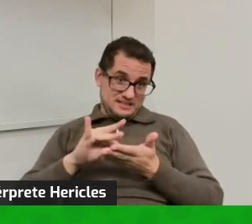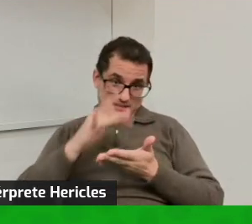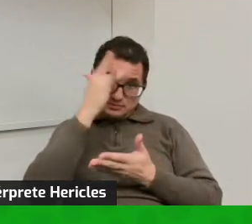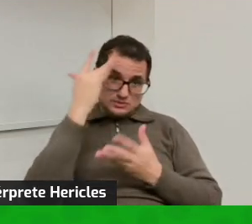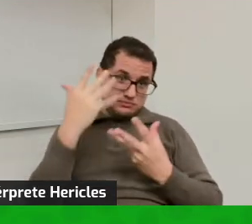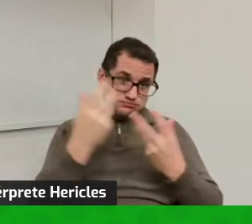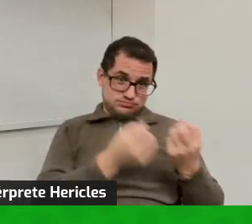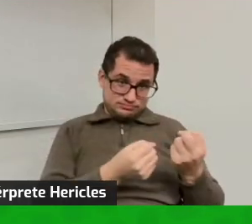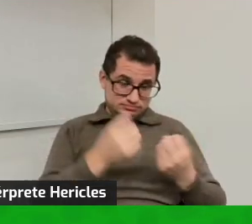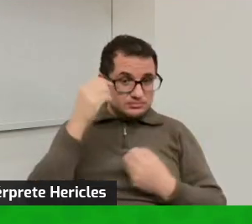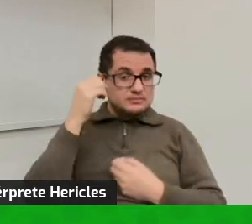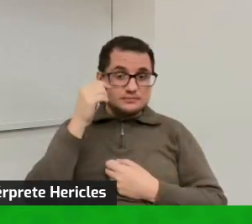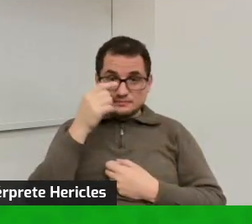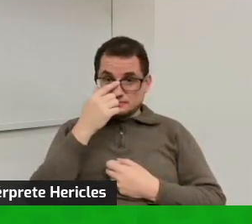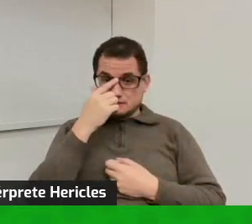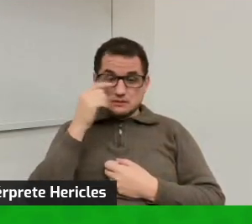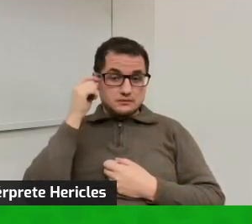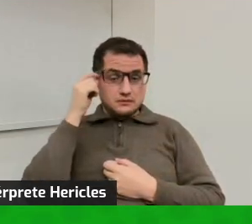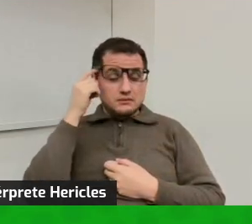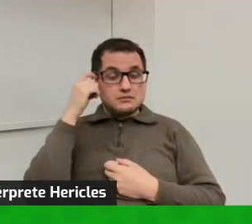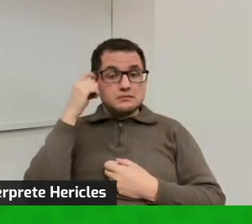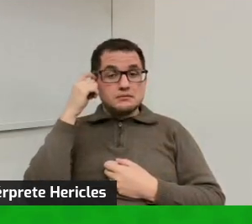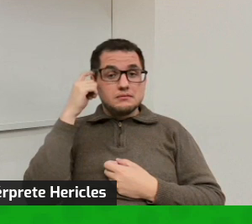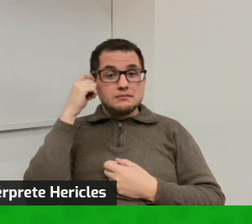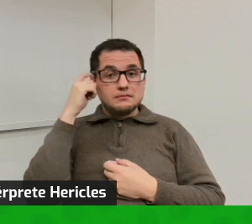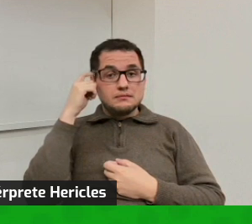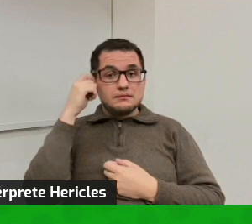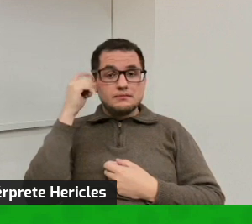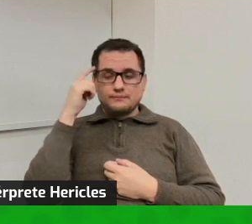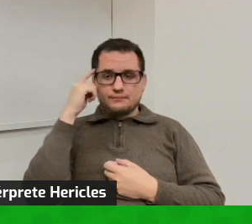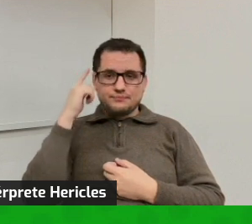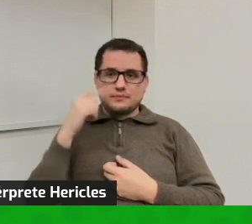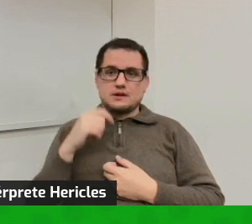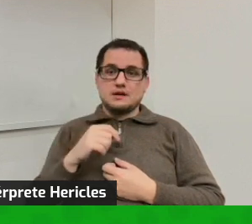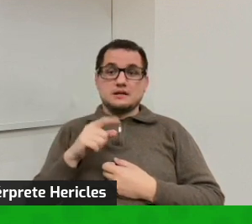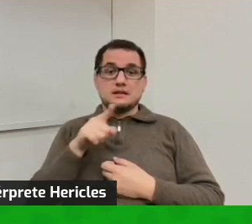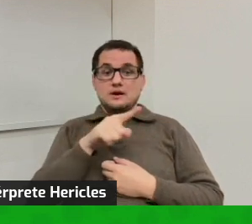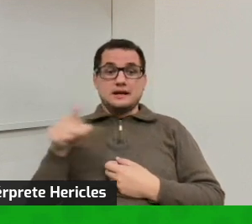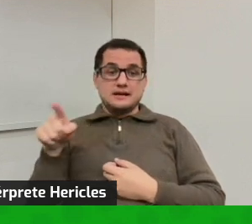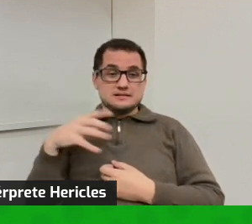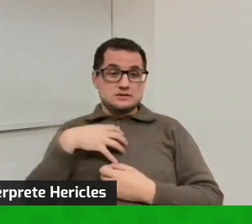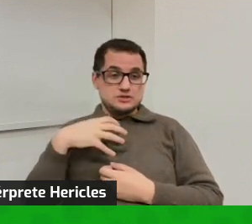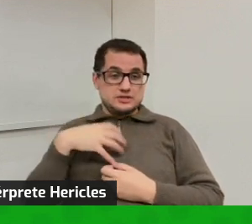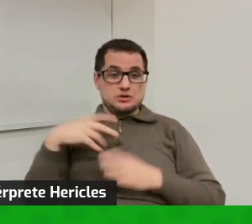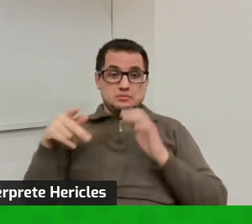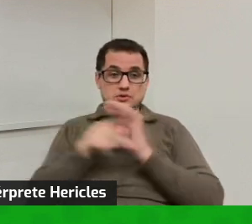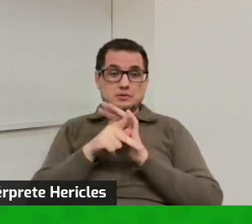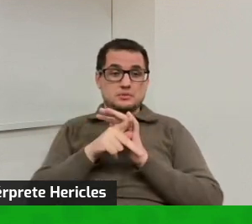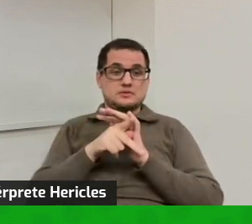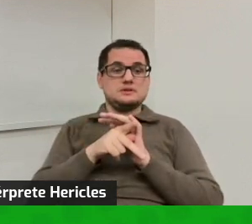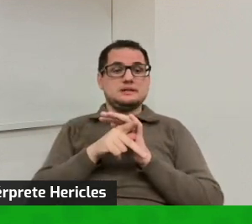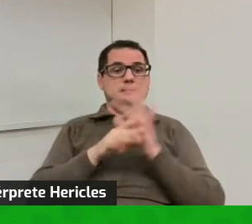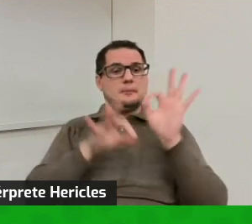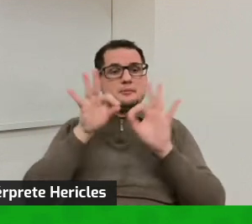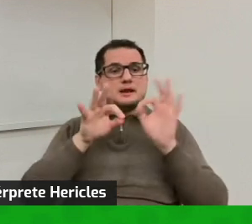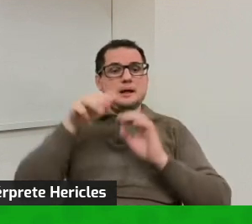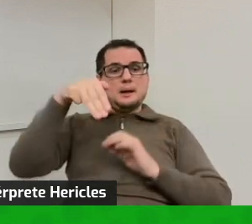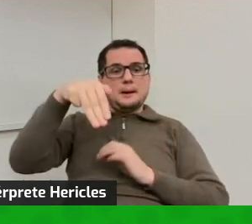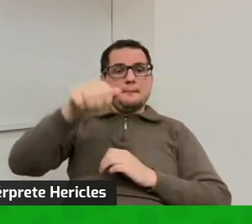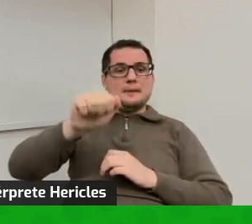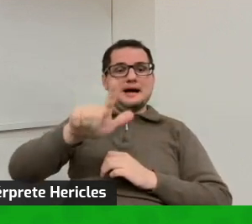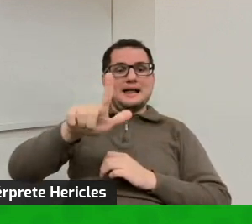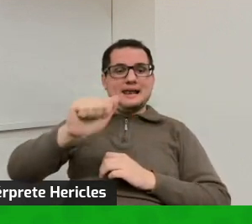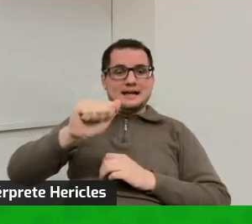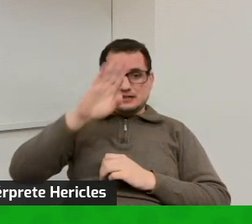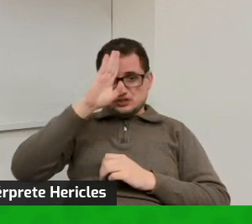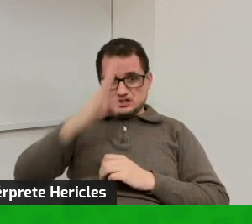Então, vou vir aqui, cancelar, mas esse é o fluxo da mala direta. Então, só para a gente recordar aqui, você